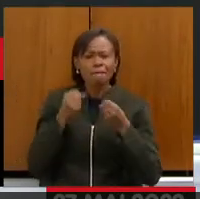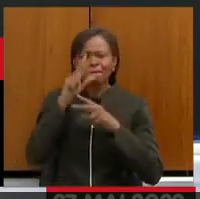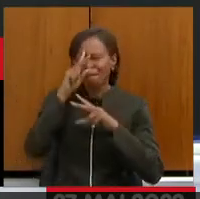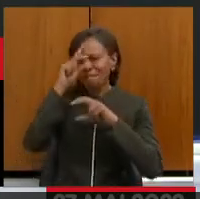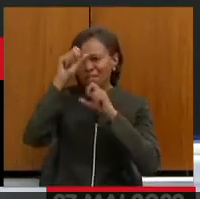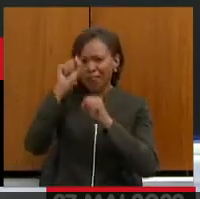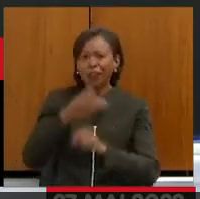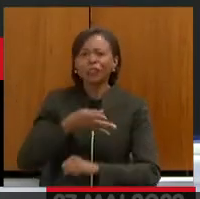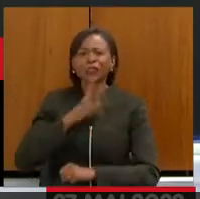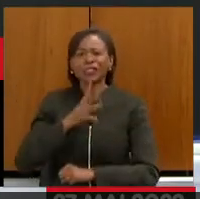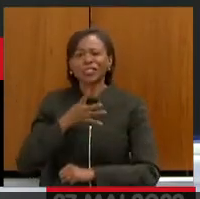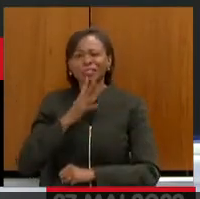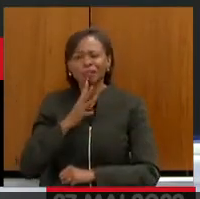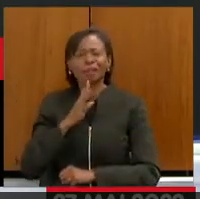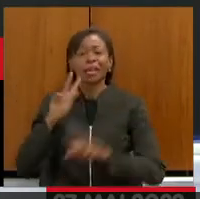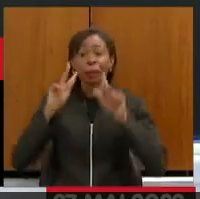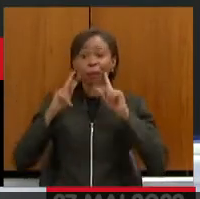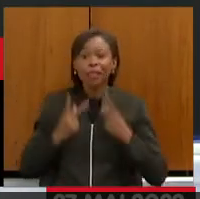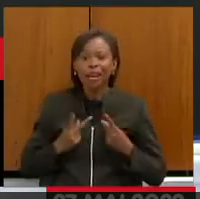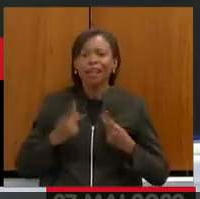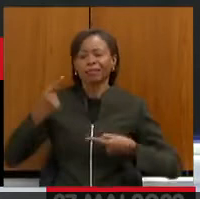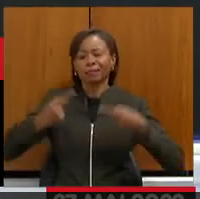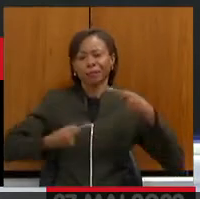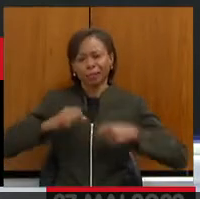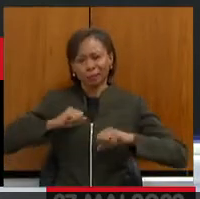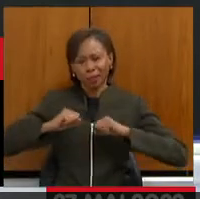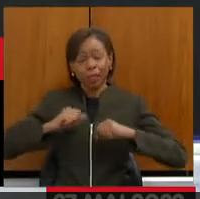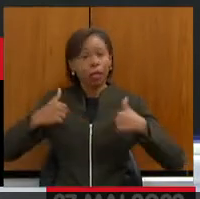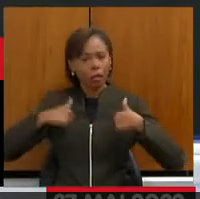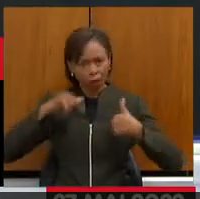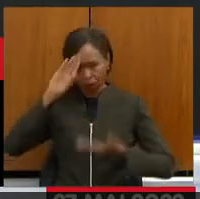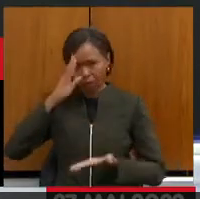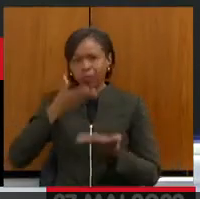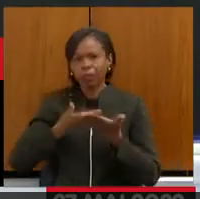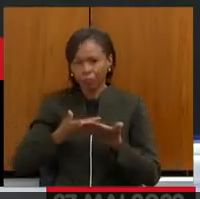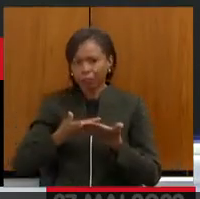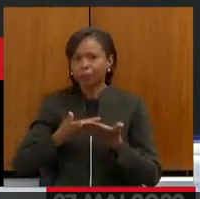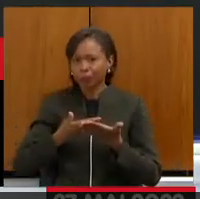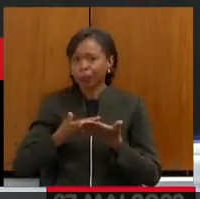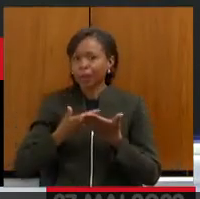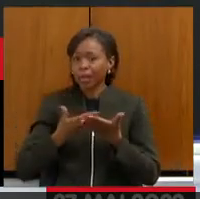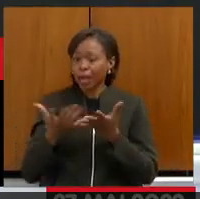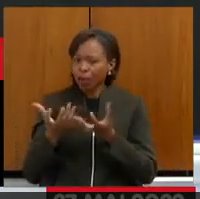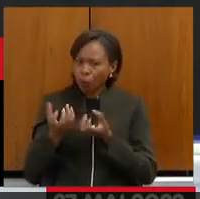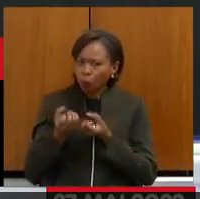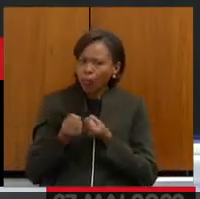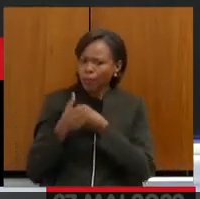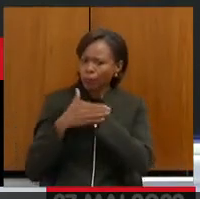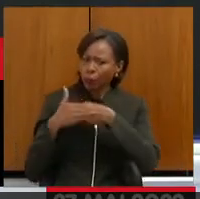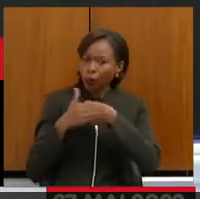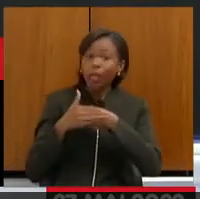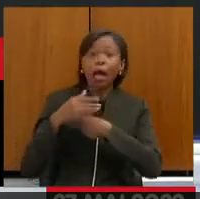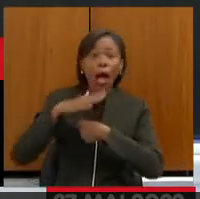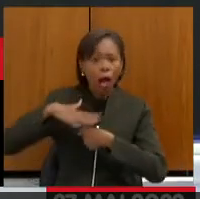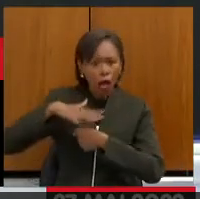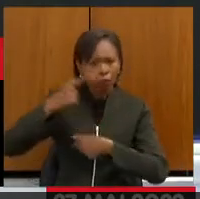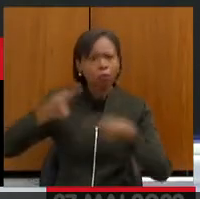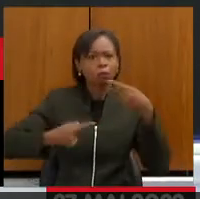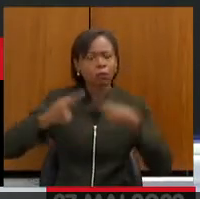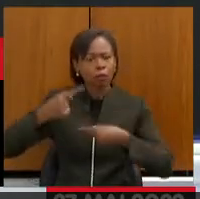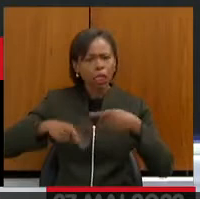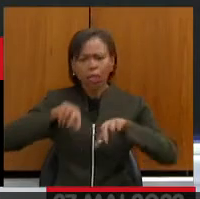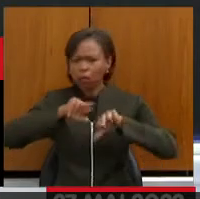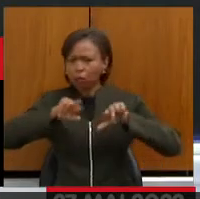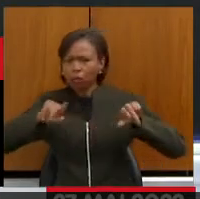para os em eu digo isso porque eu acredito que a acolhida faz parte da política assim como a diversidade